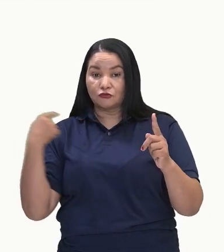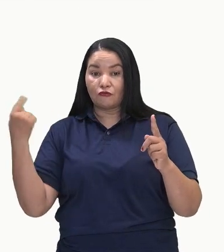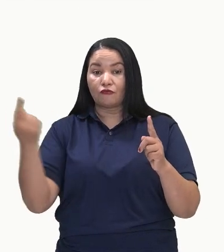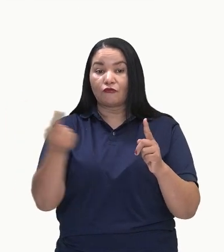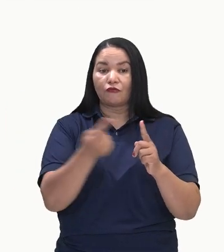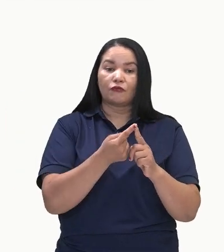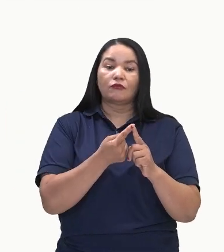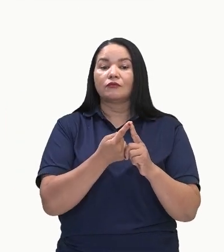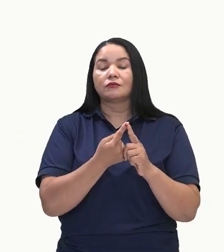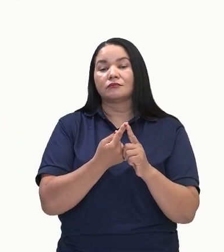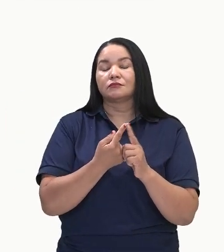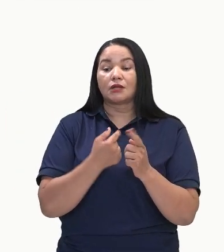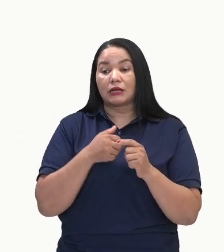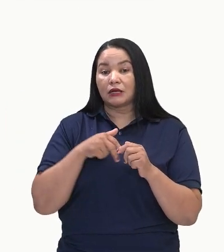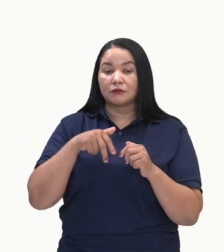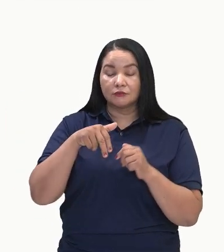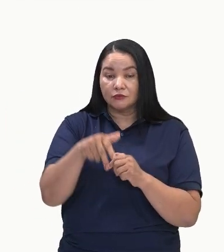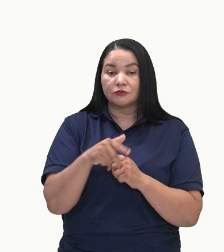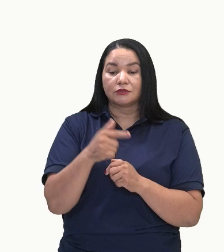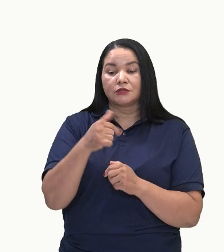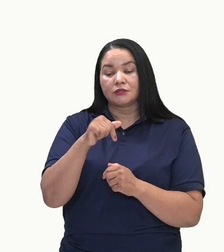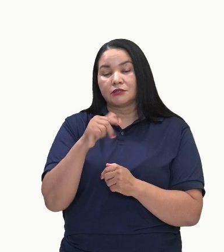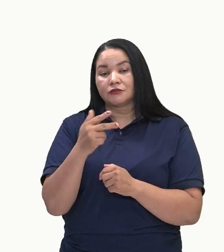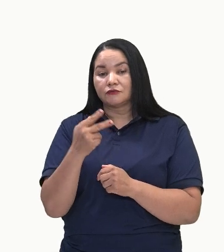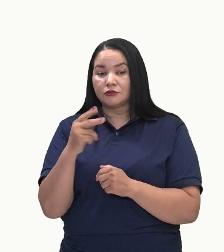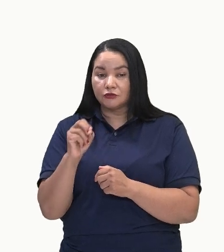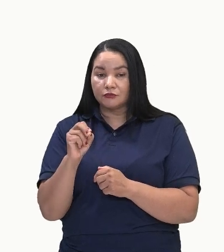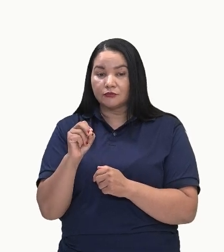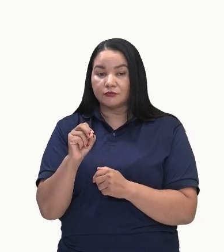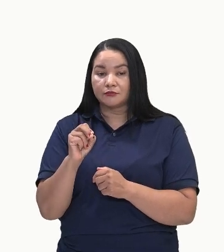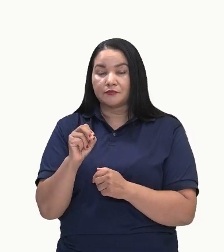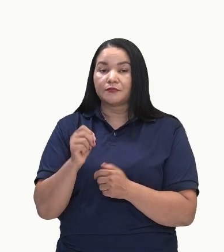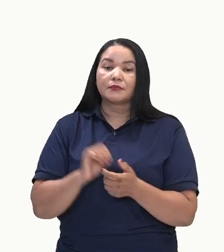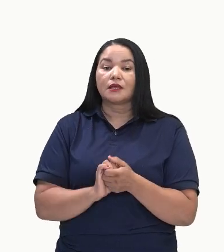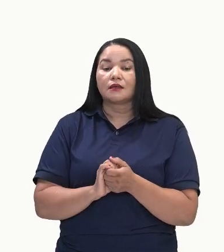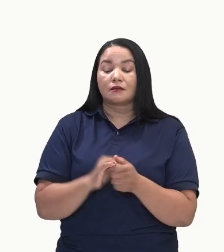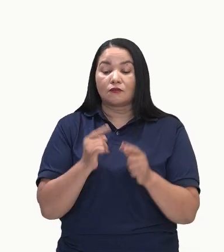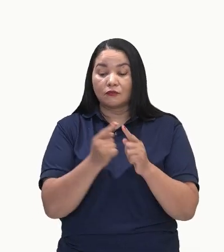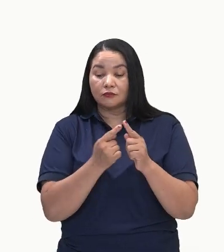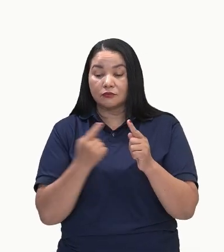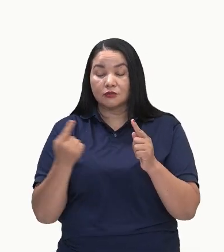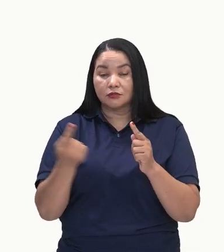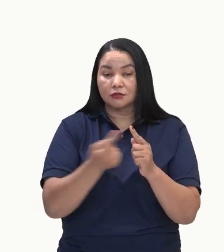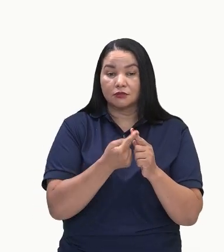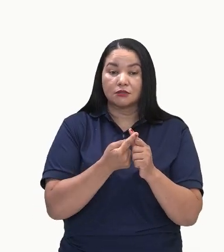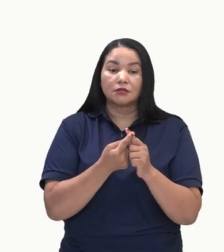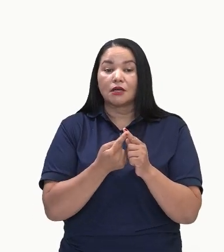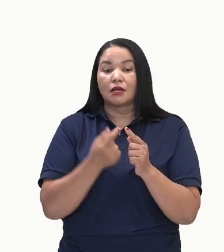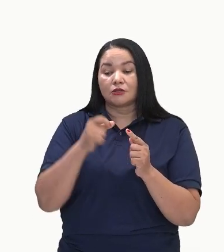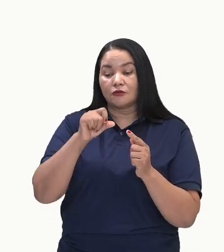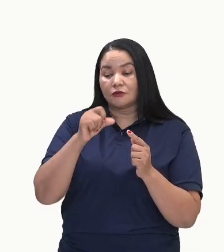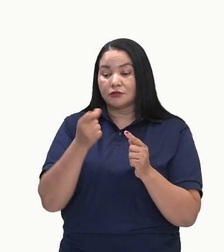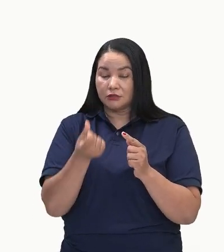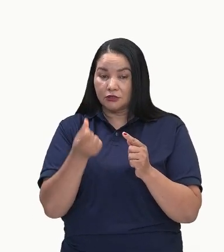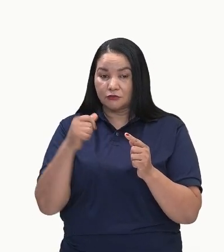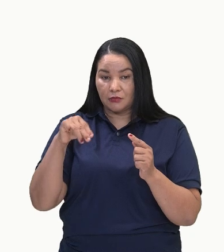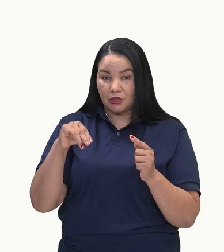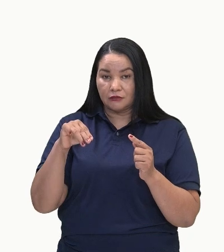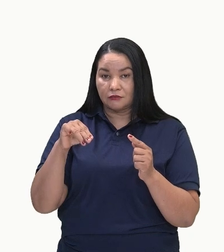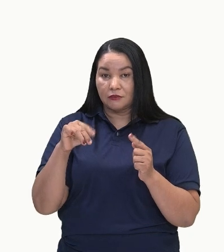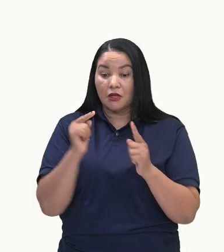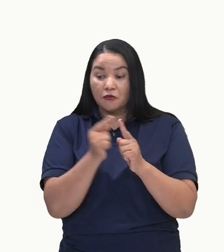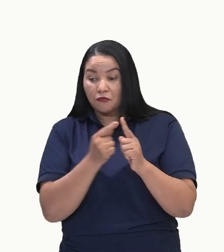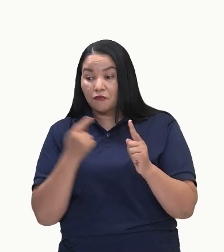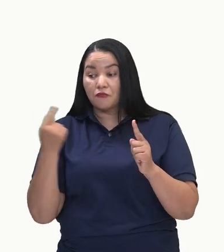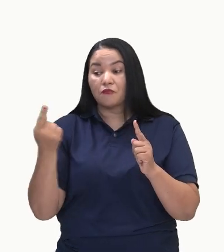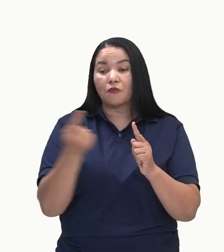caminhou 720 metros. O da pista interna, cada volta equivale a 96 metros. E para saber o número de voltas,